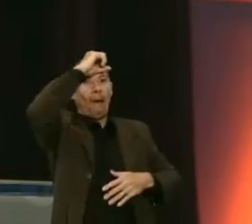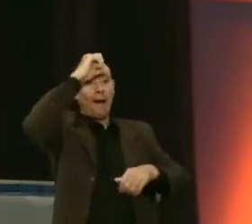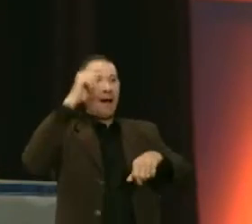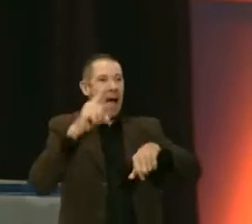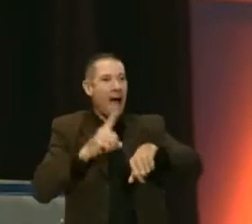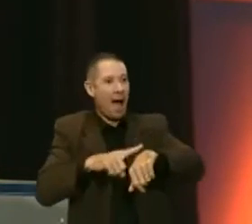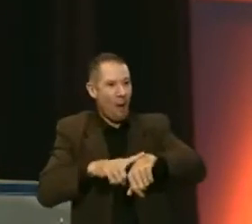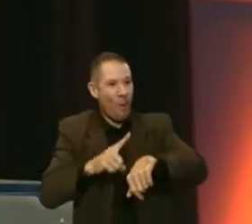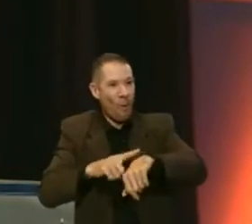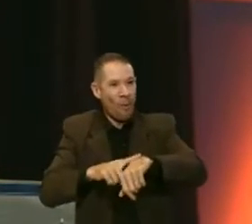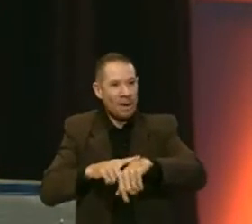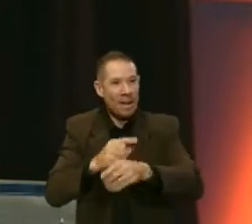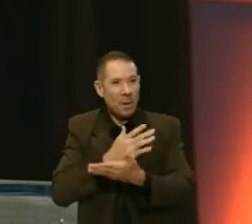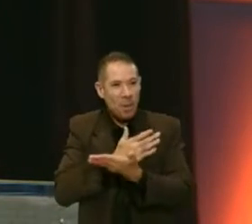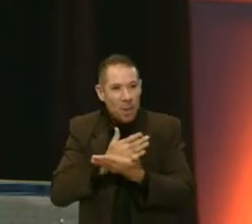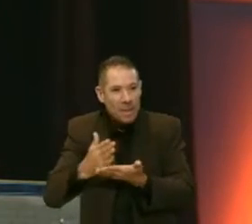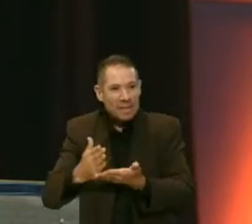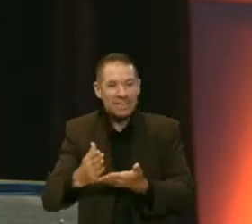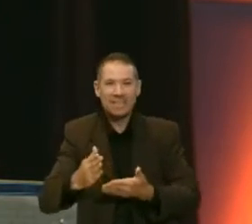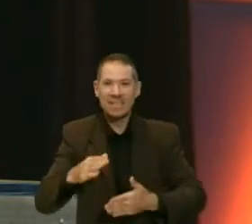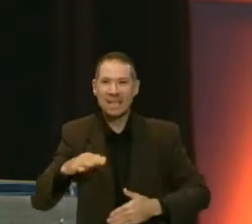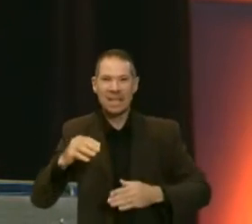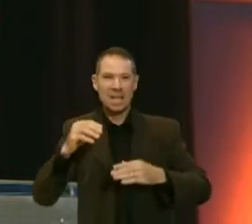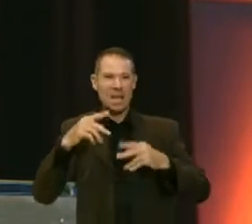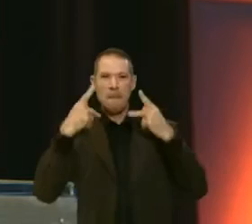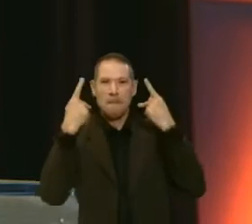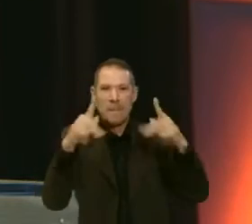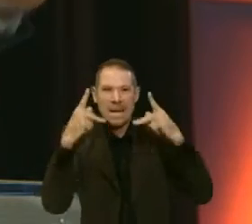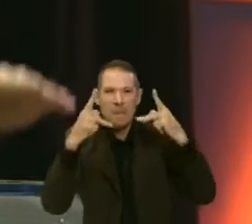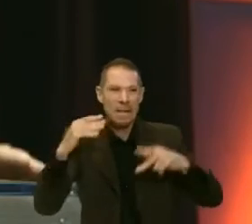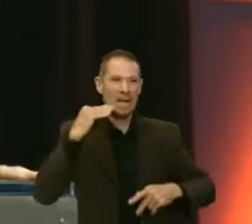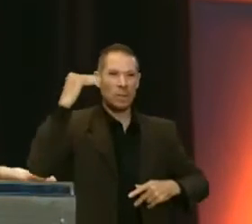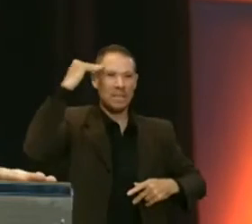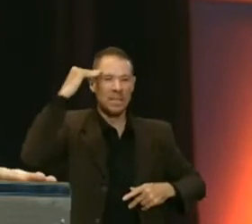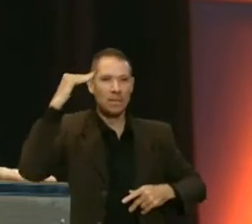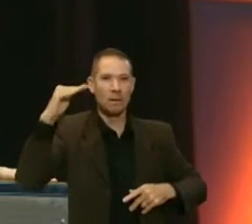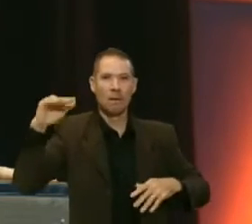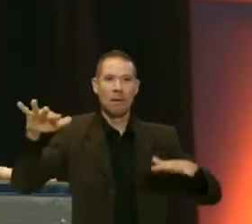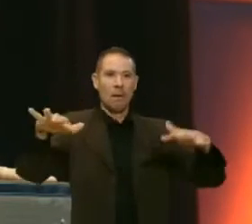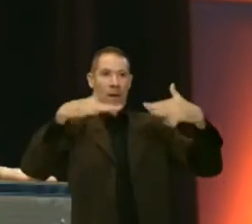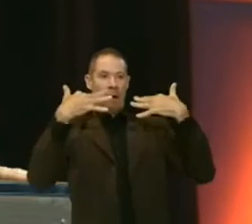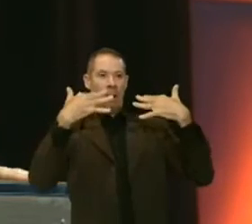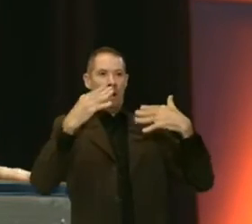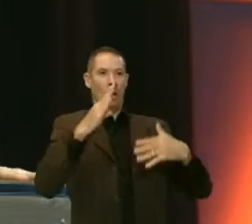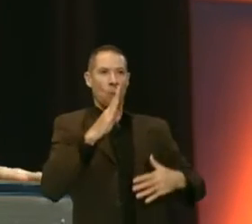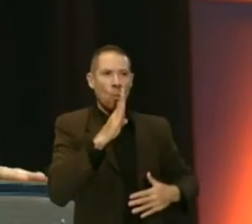eu comecei a falar, um silêncio total tomou conta do auditório.